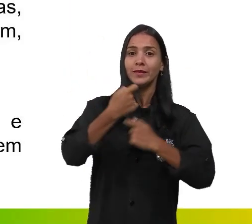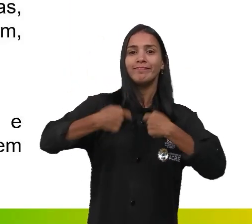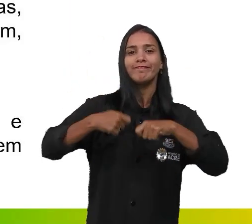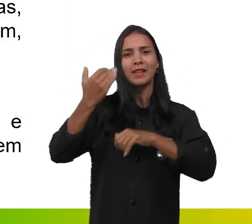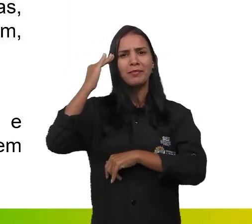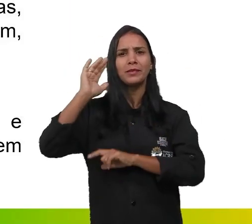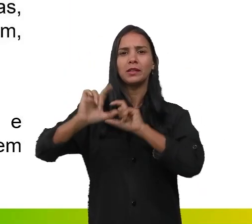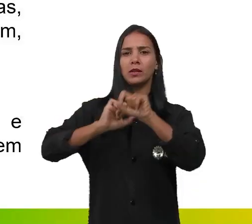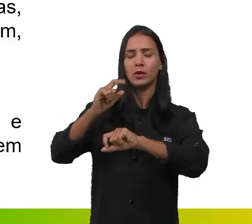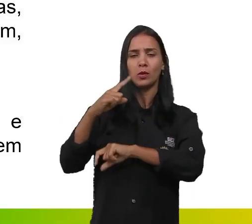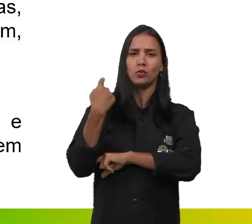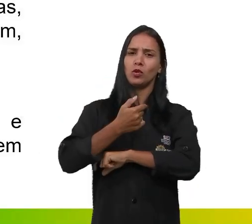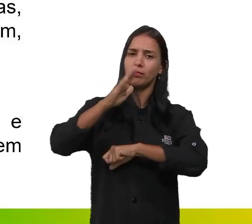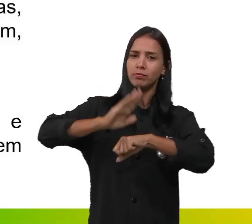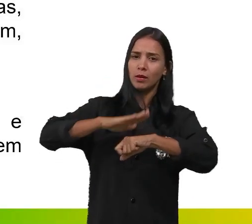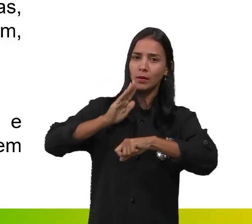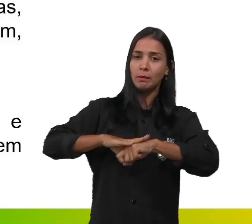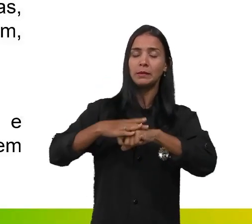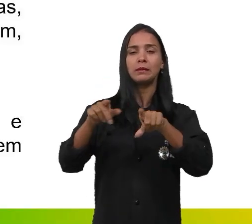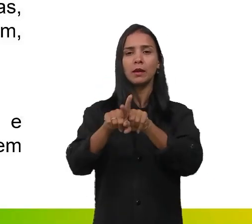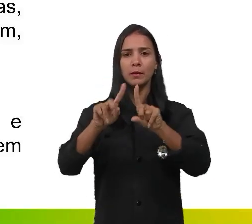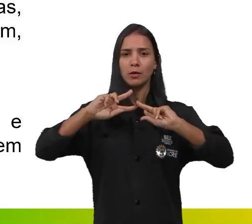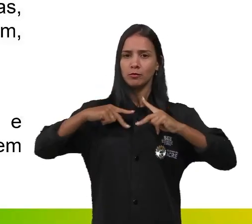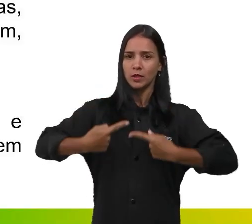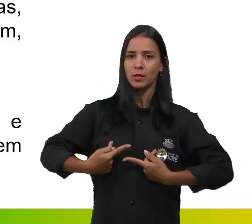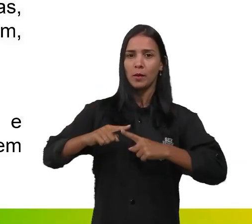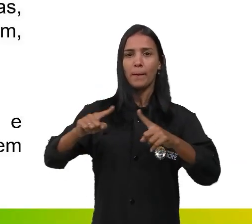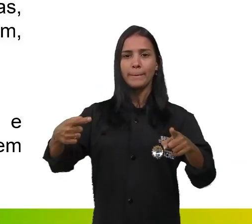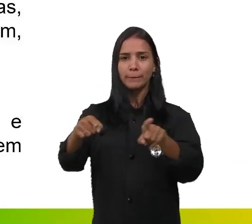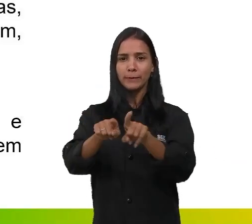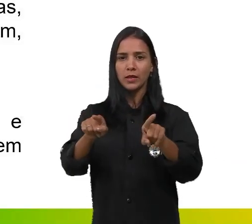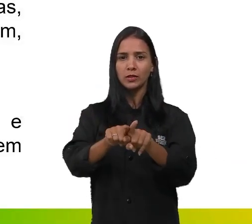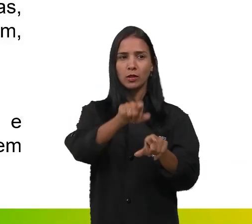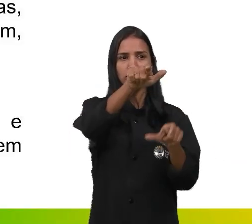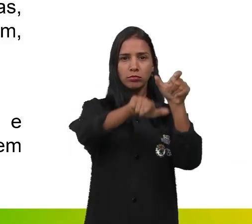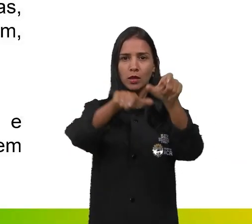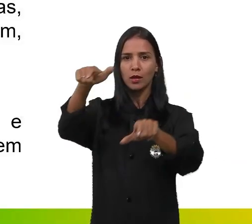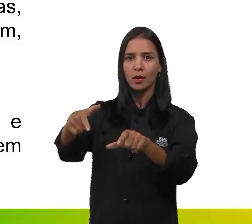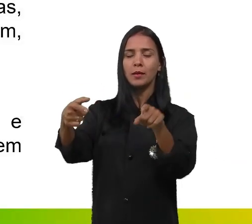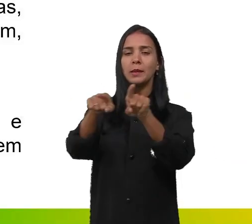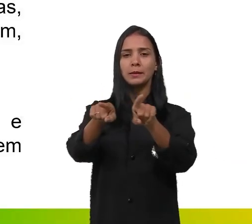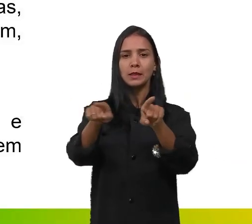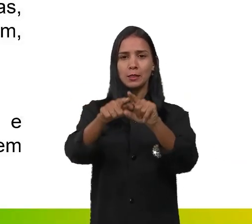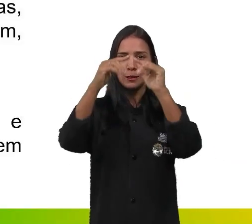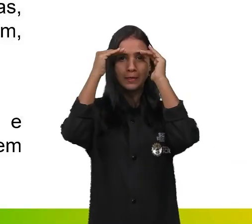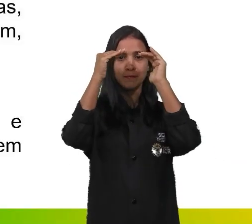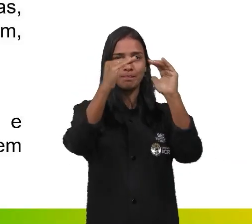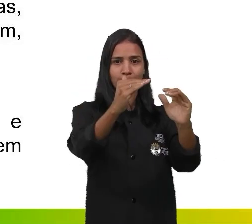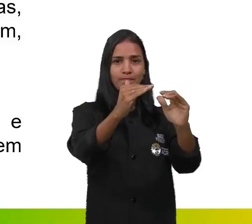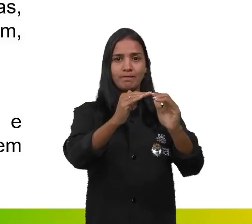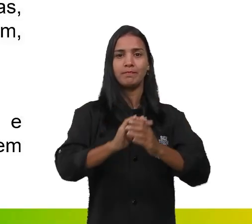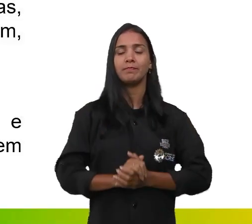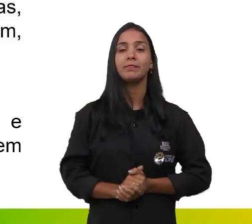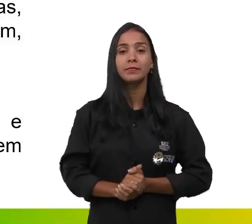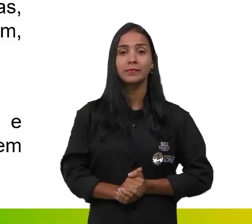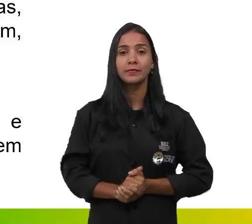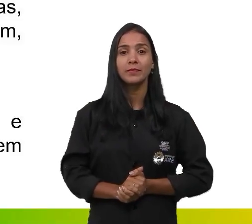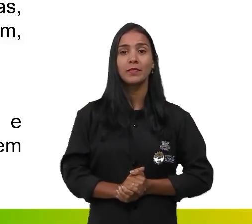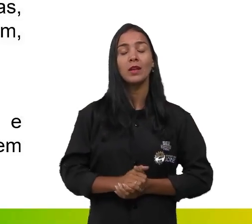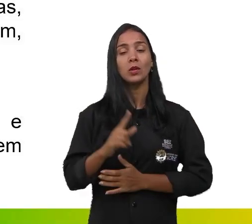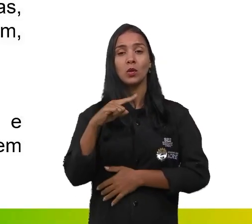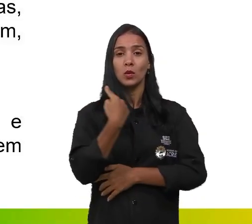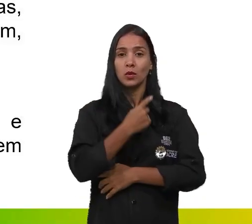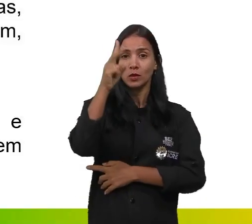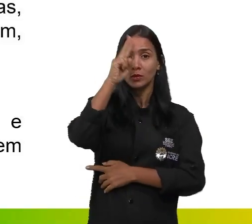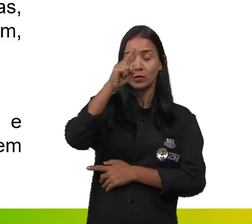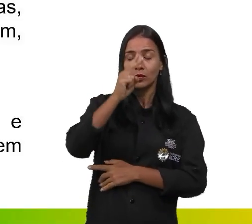se autoconsiderar, mas precisamos levar em consideração também o outro. Então, a história colonial e